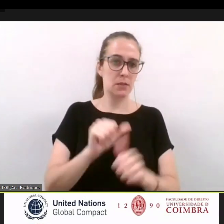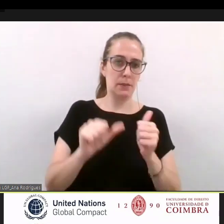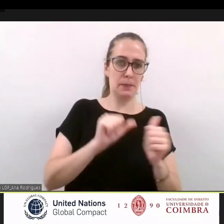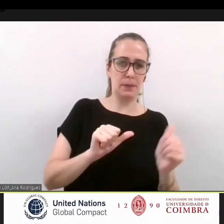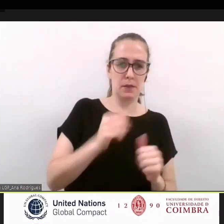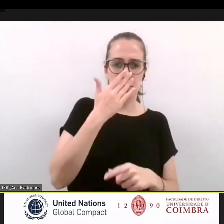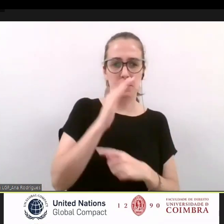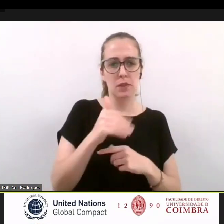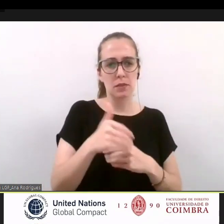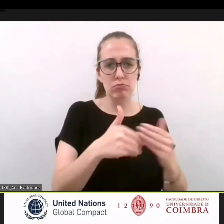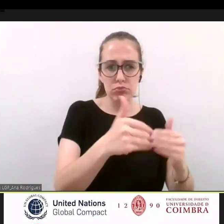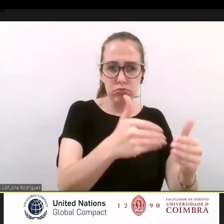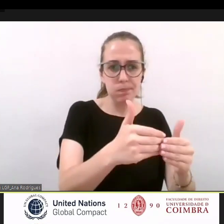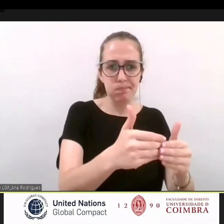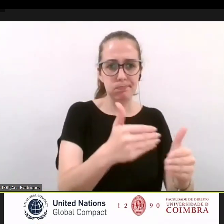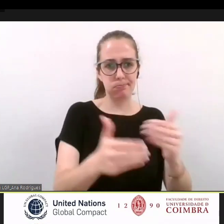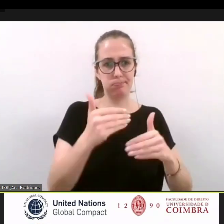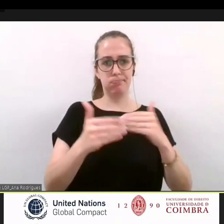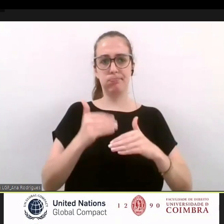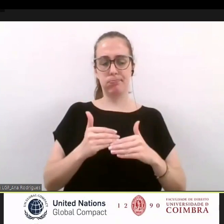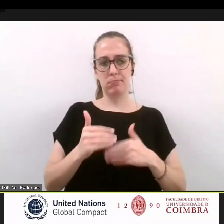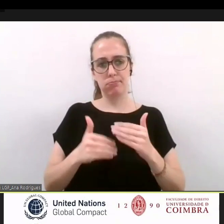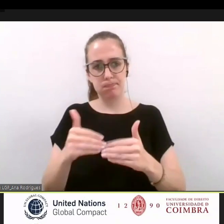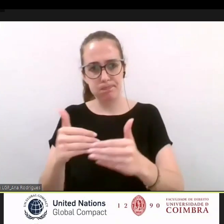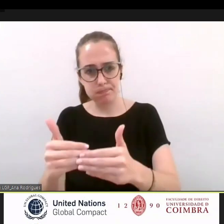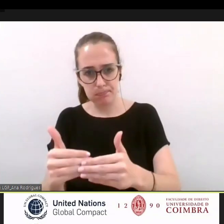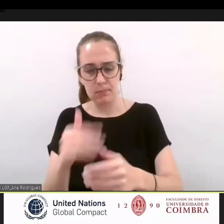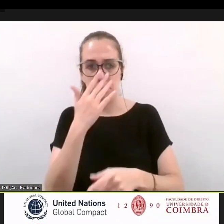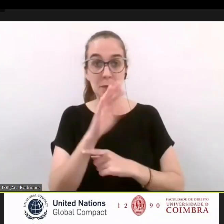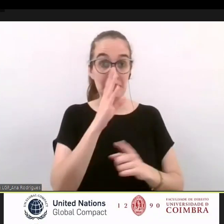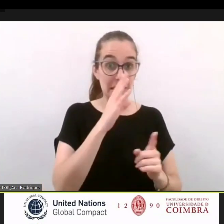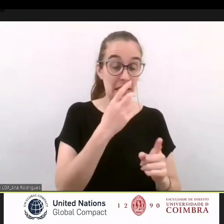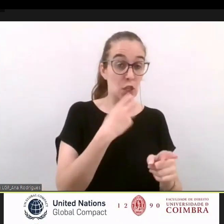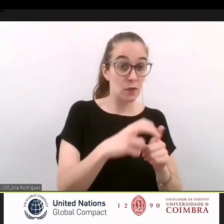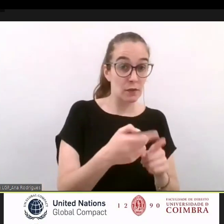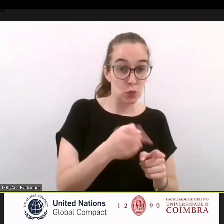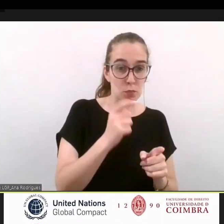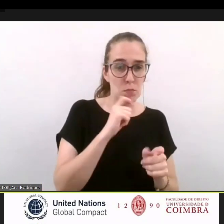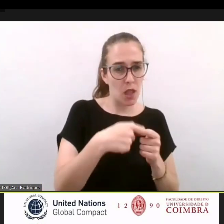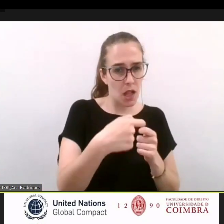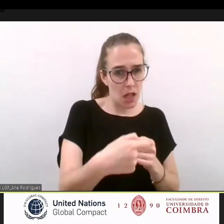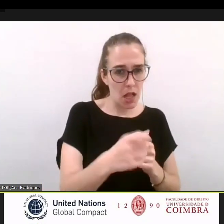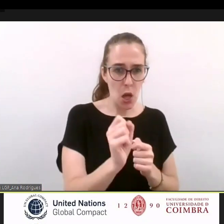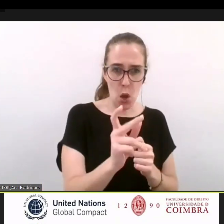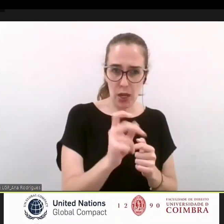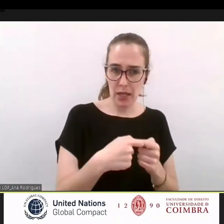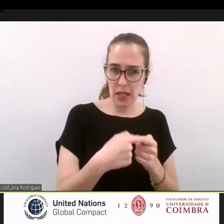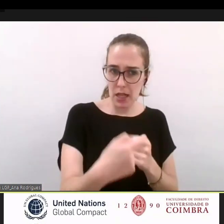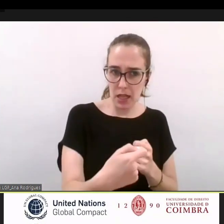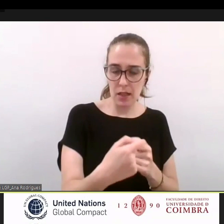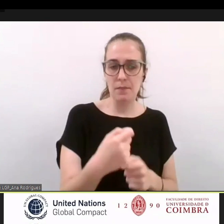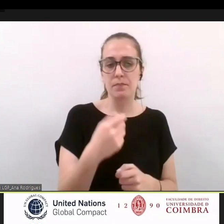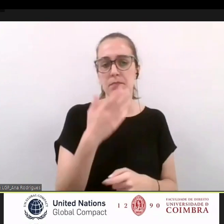utilização de alguns tipos de energia que não são tão renováveis, ótimo. Tomar decisões de